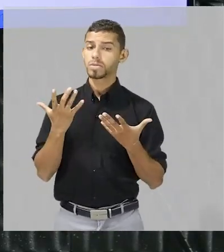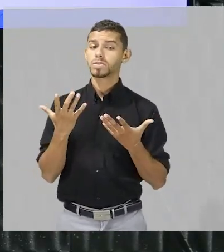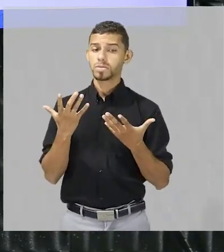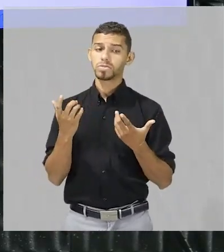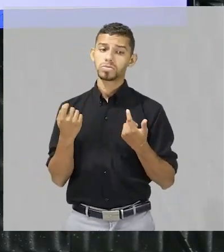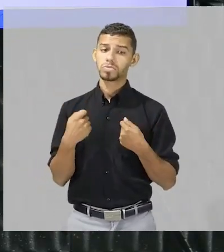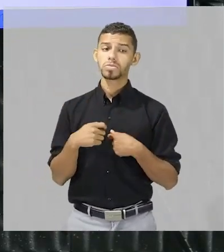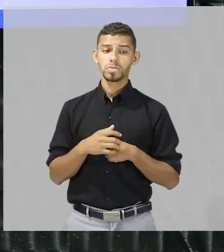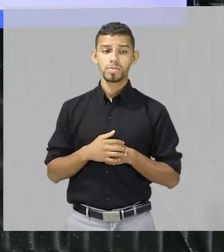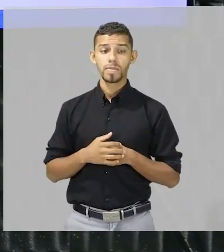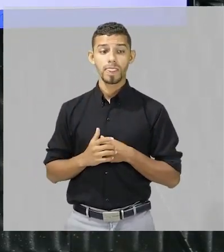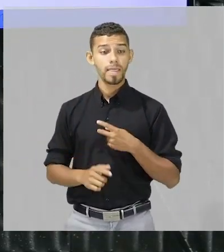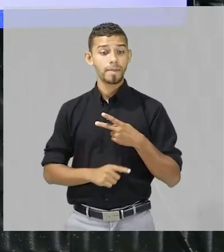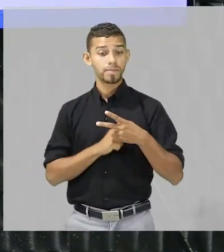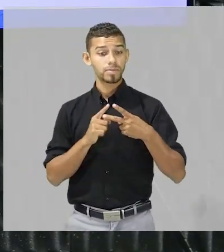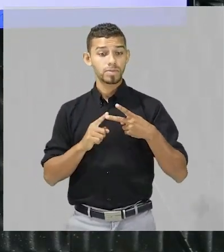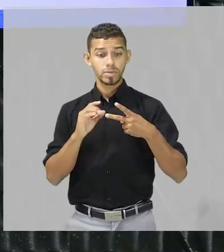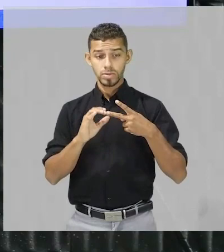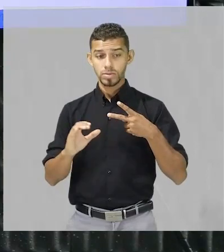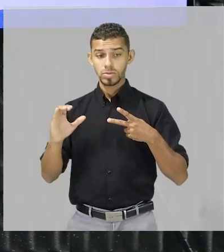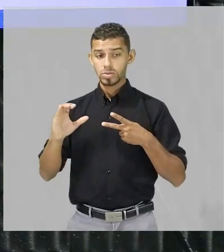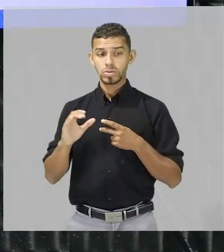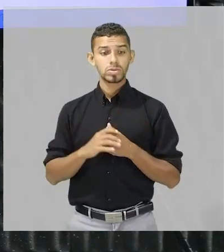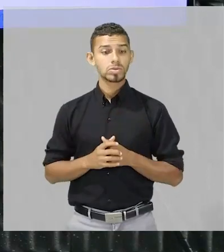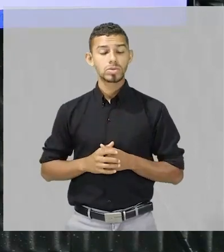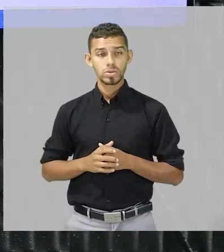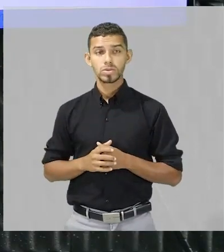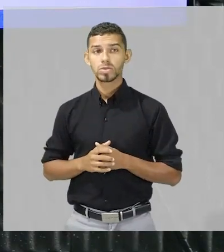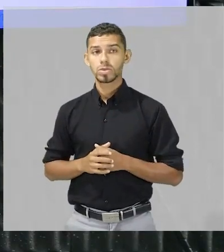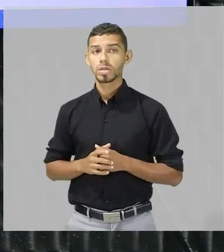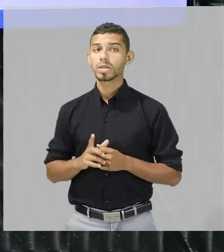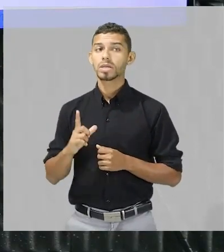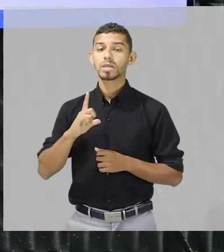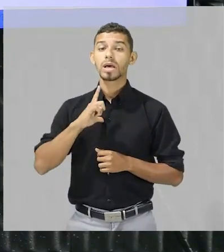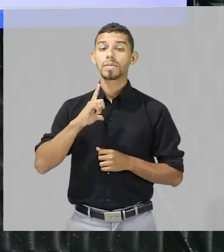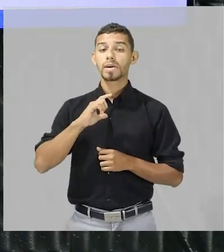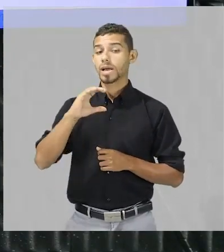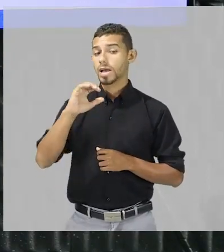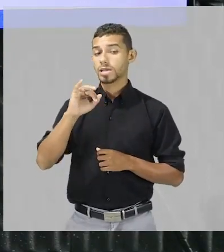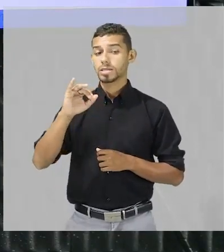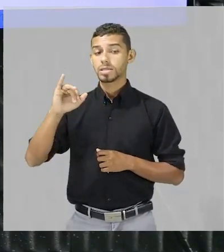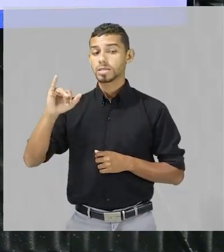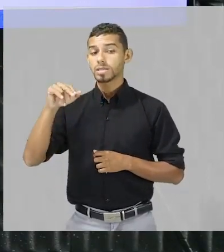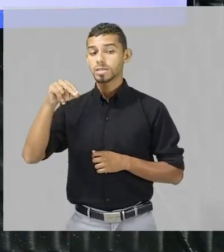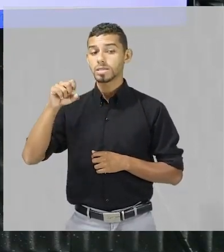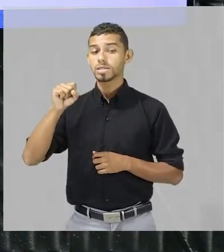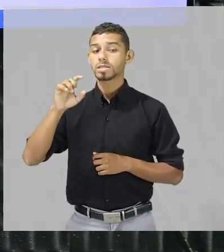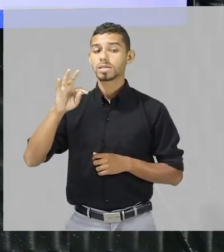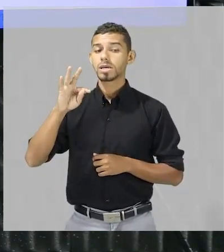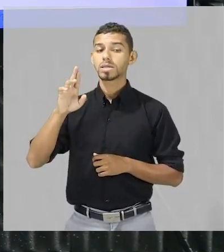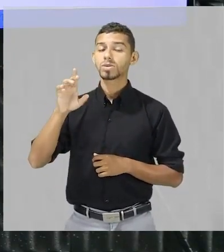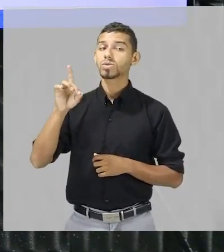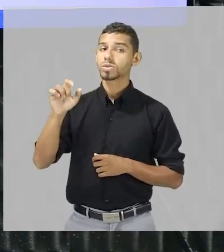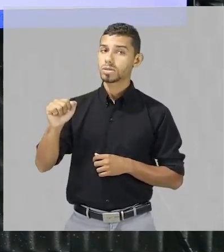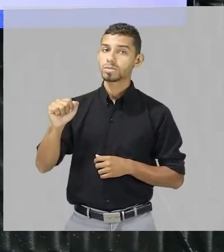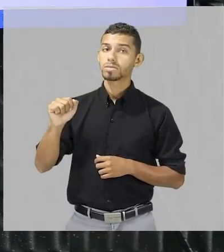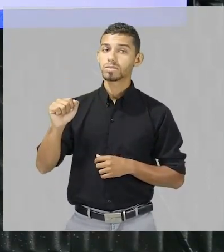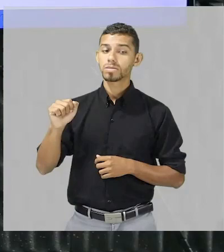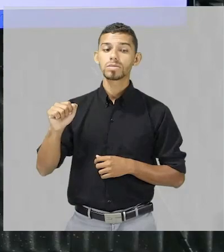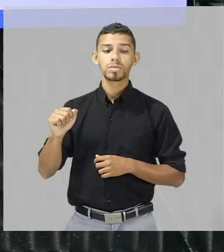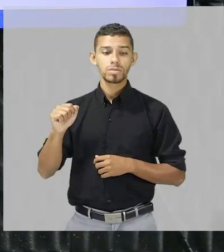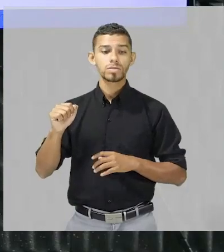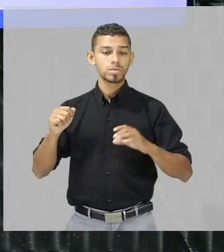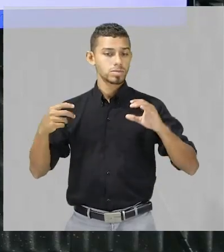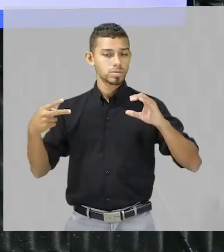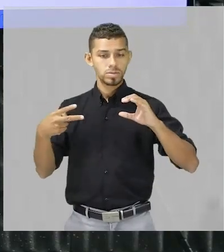inviabiliza. Na letra C, né, no composto C, eu tenho uma cadeia insaturada, ó, a presença da ligação